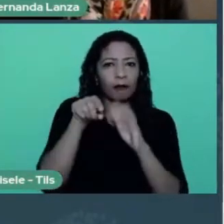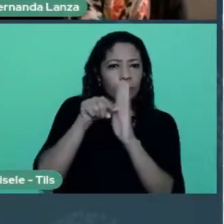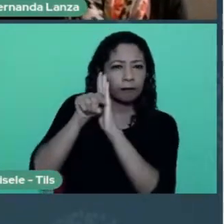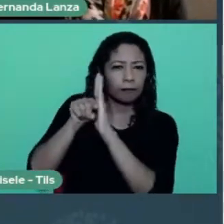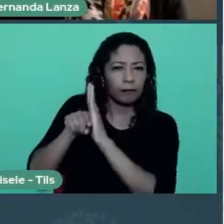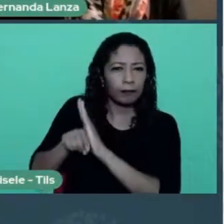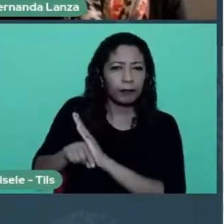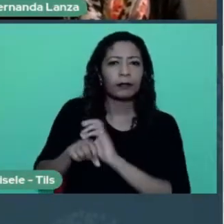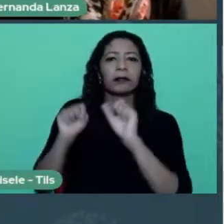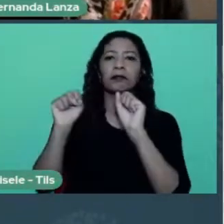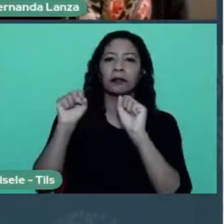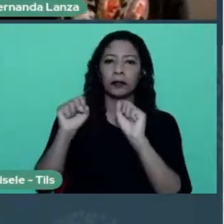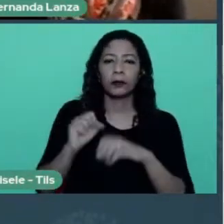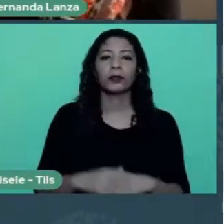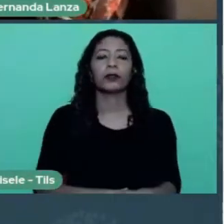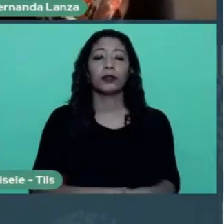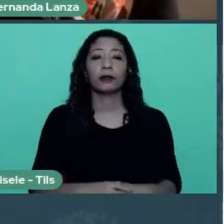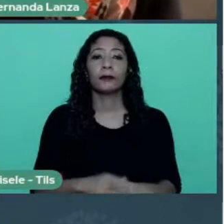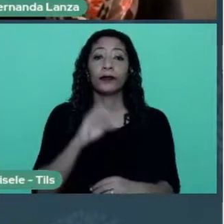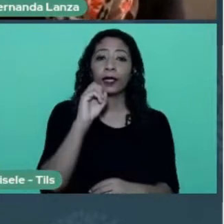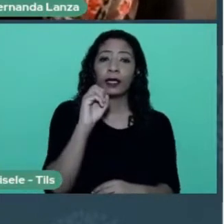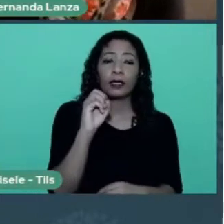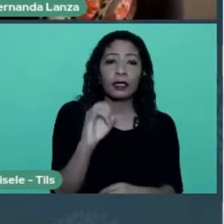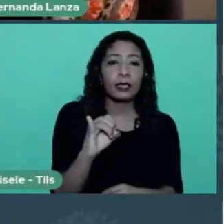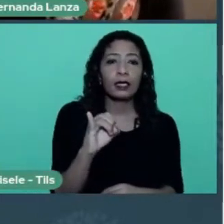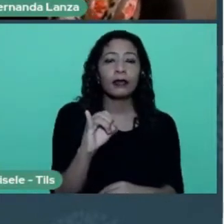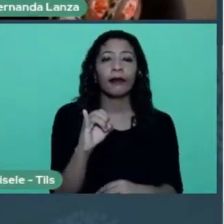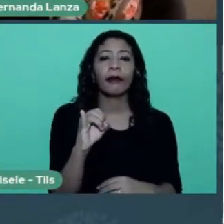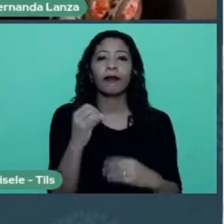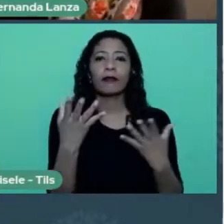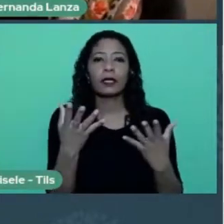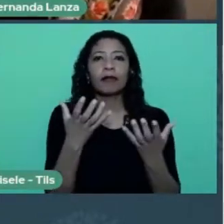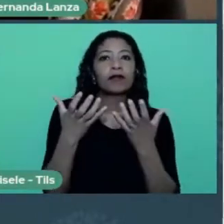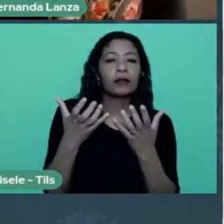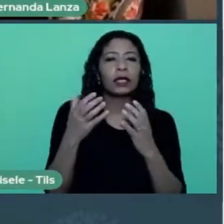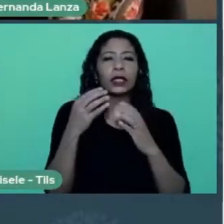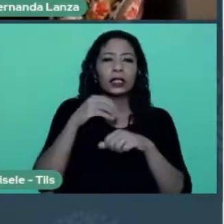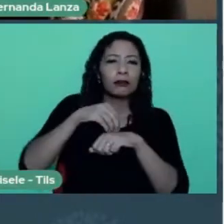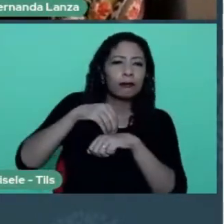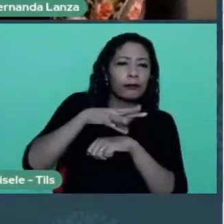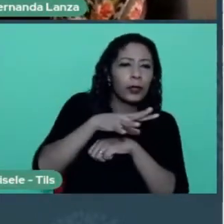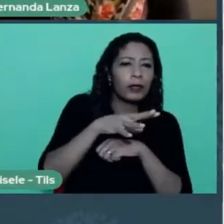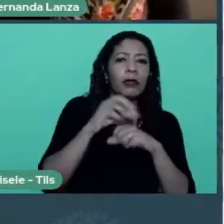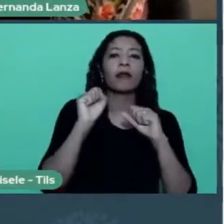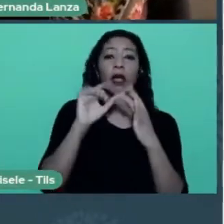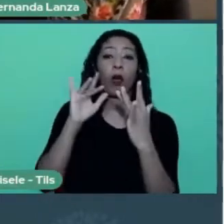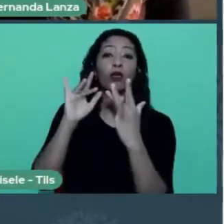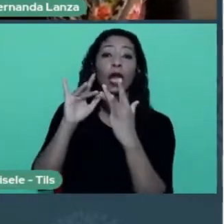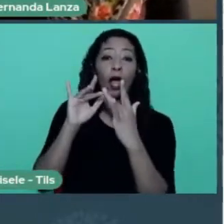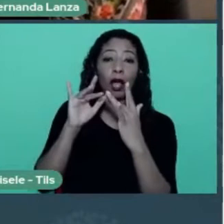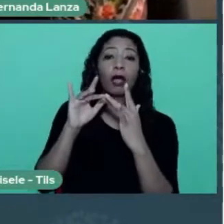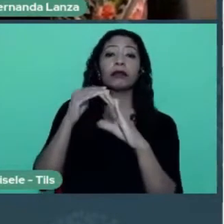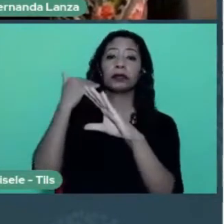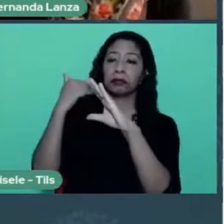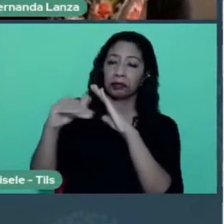alguma delas, e se tiverem ou quiserem outras informações, está disponível o meu contato, e eu finalizo com uma frase